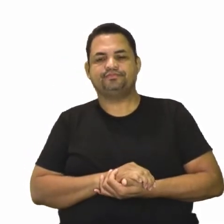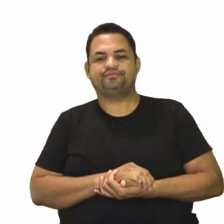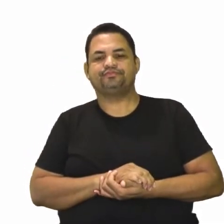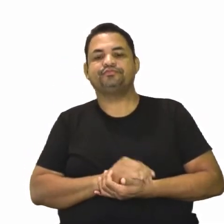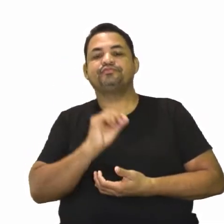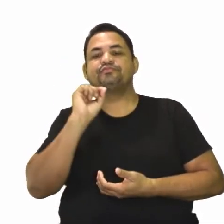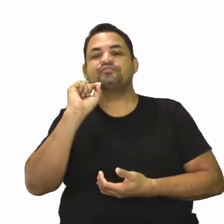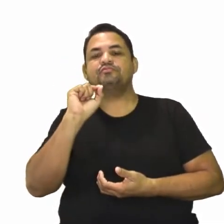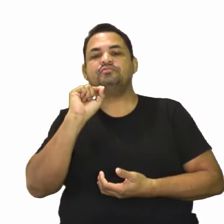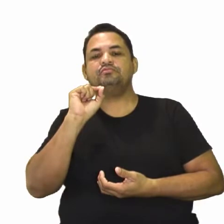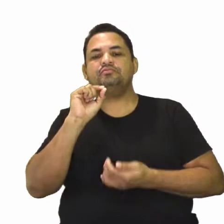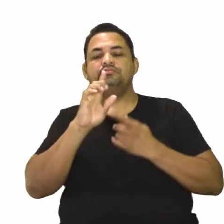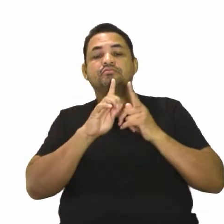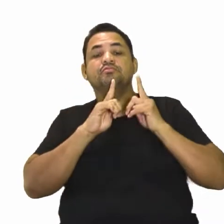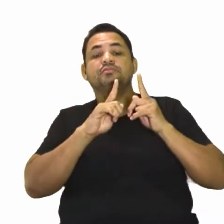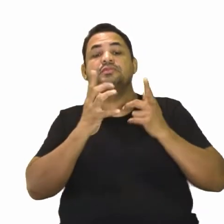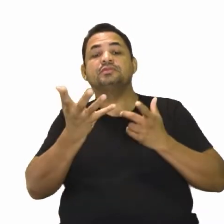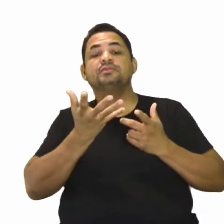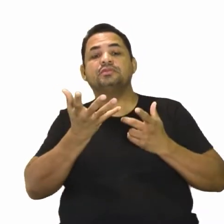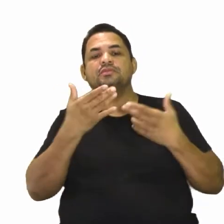O que eles reivindicavam?